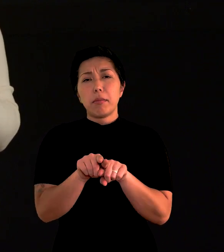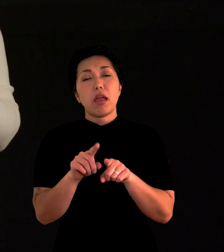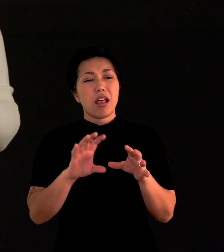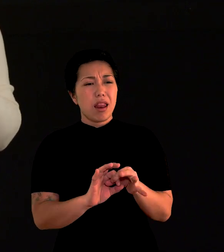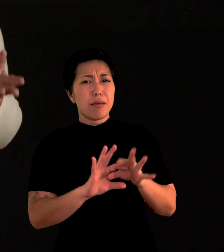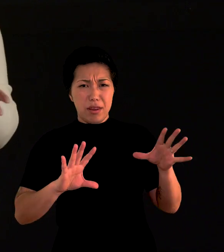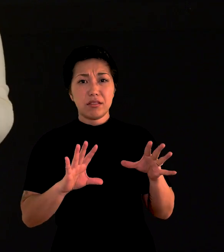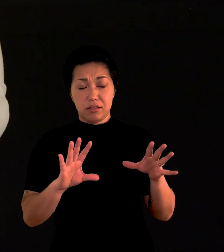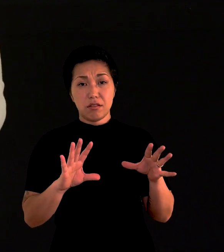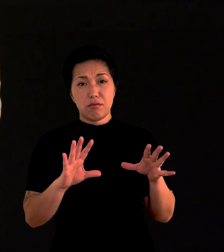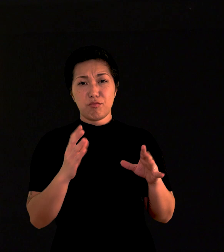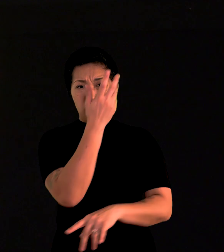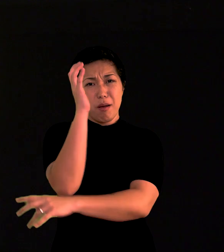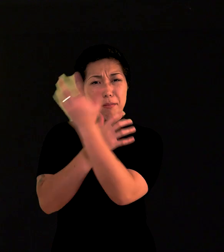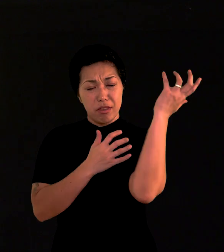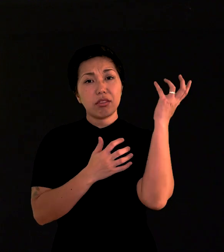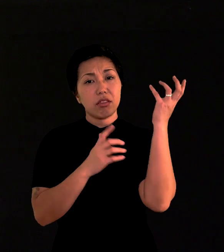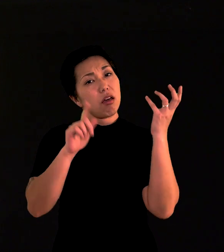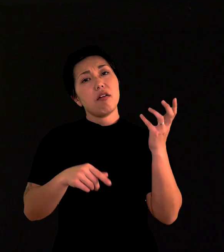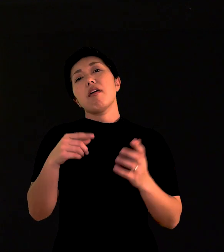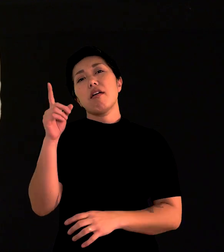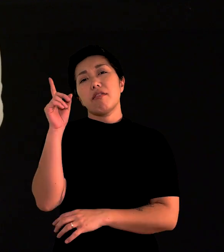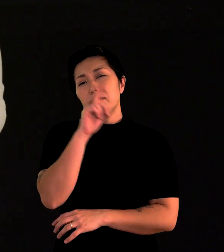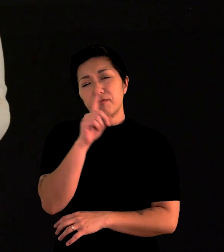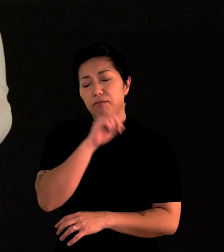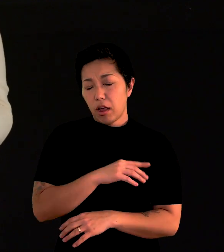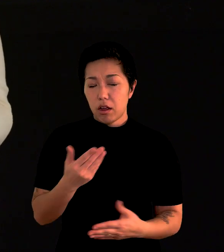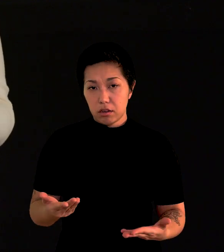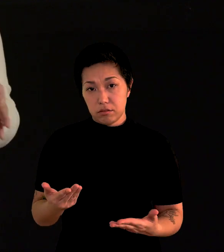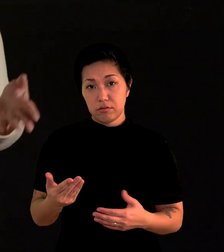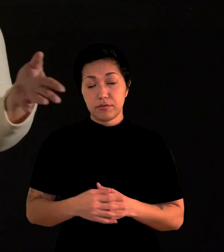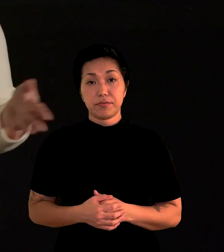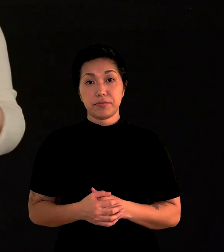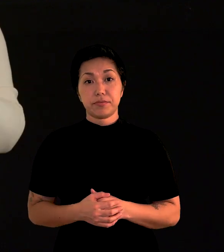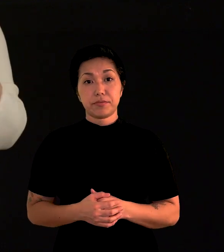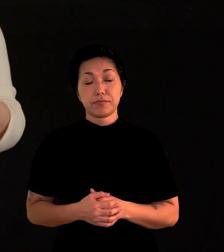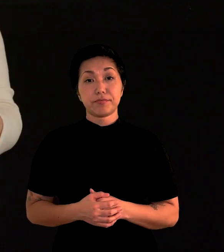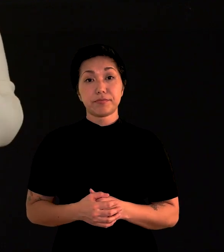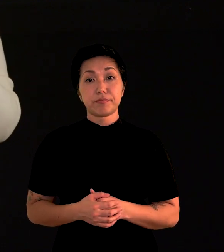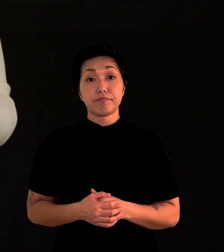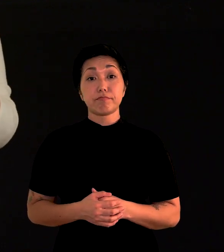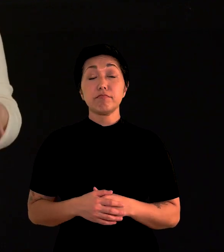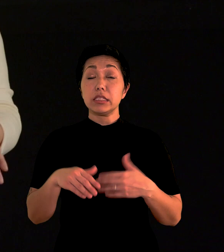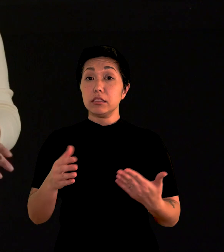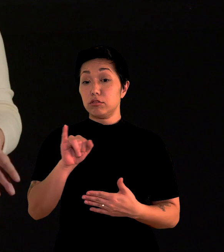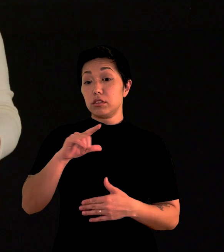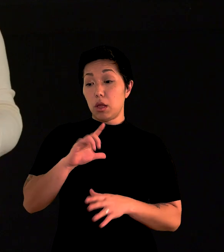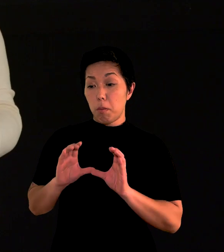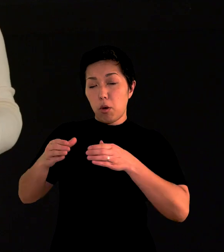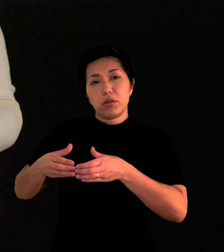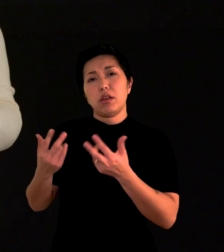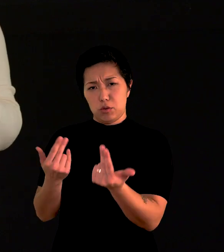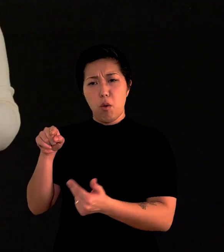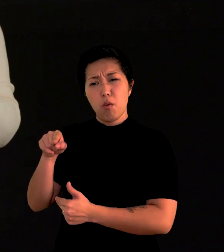e fora que esse processo de licenciamento ambiental, por exemplo, também é falho em vários momentos, de várias